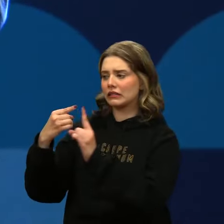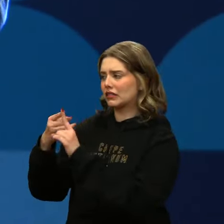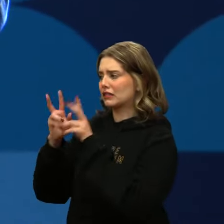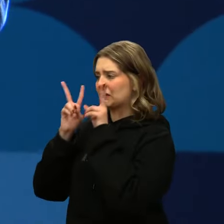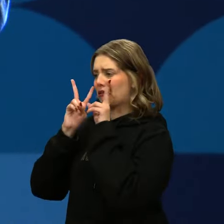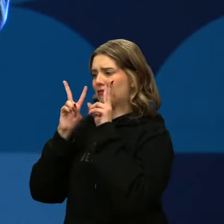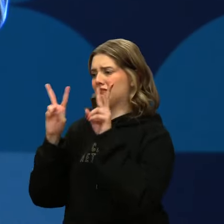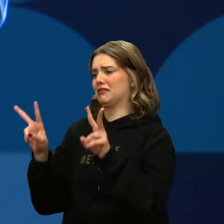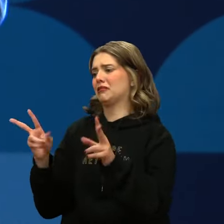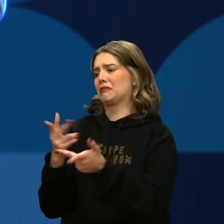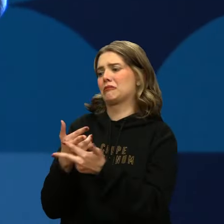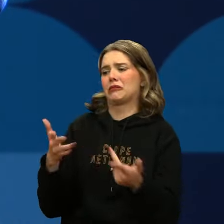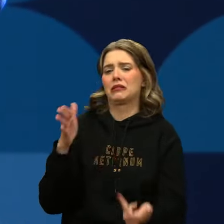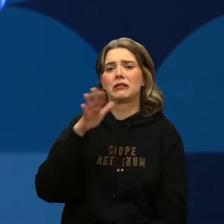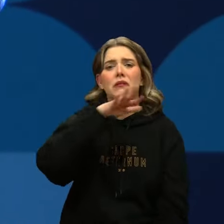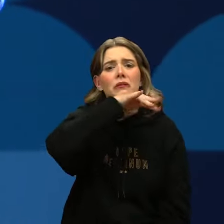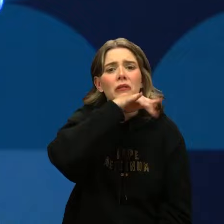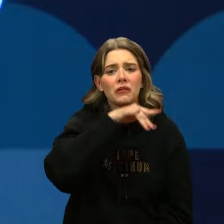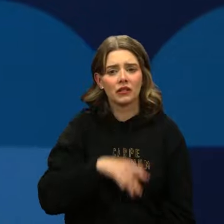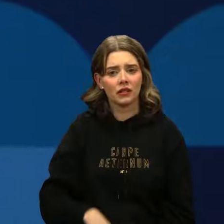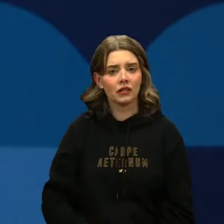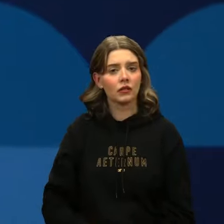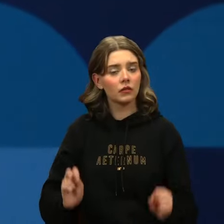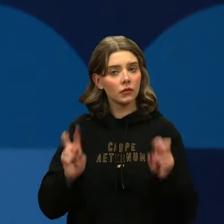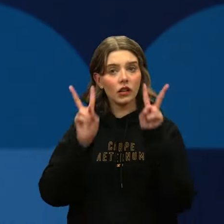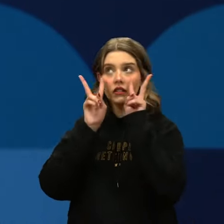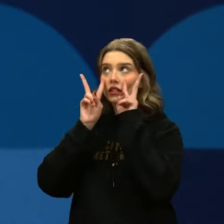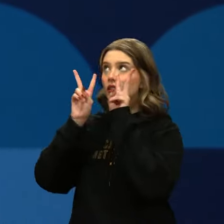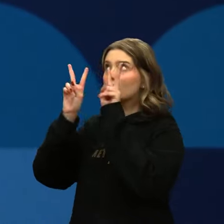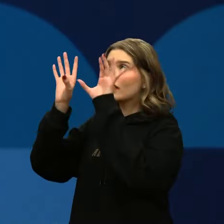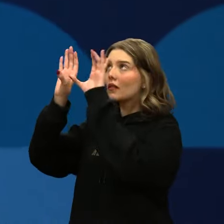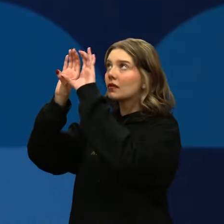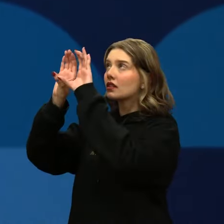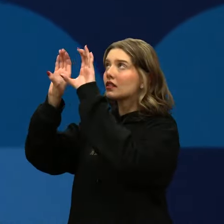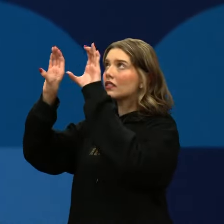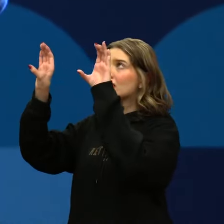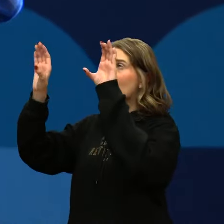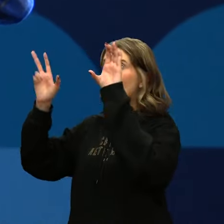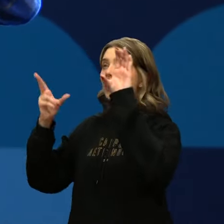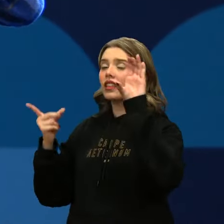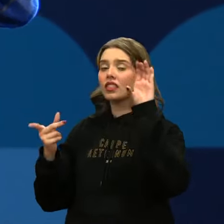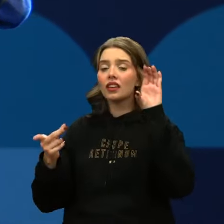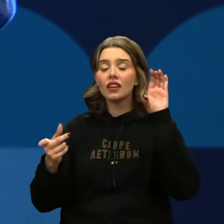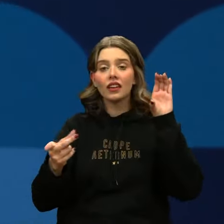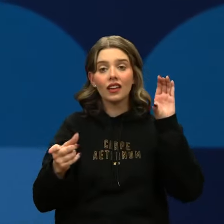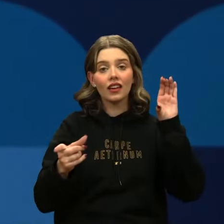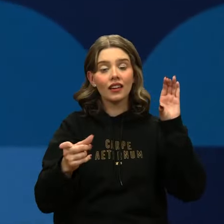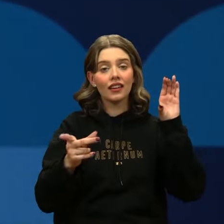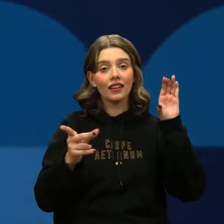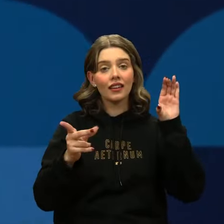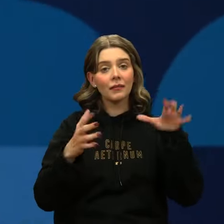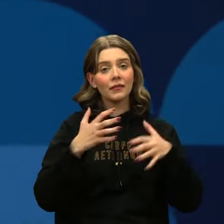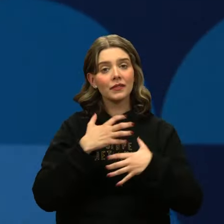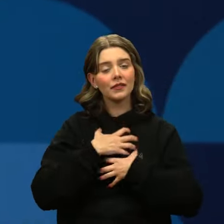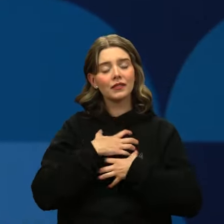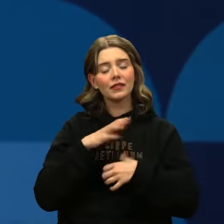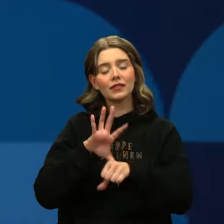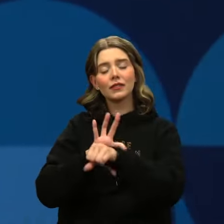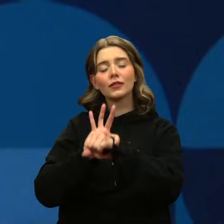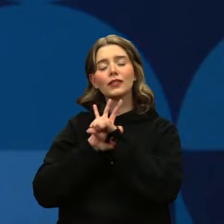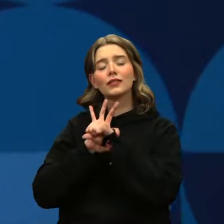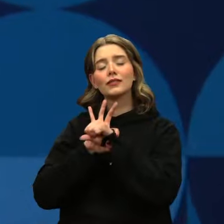sísmico, podia olhar para cima, para aquilo que é eterno, e ver uma segurança eterna. E eu acho